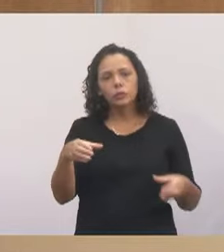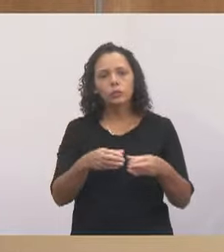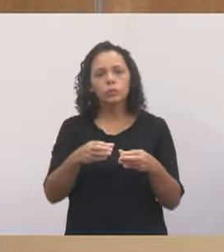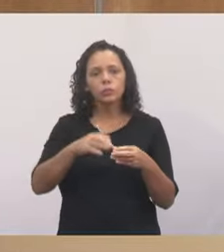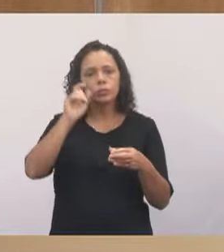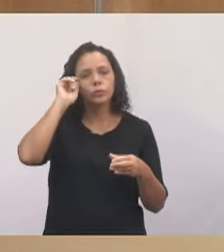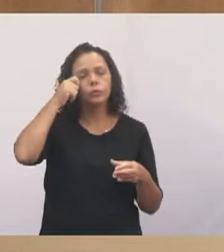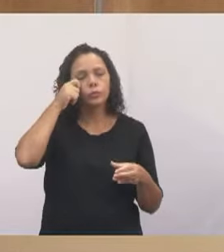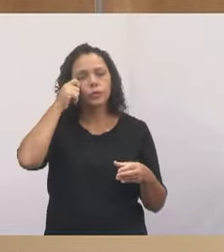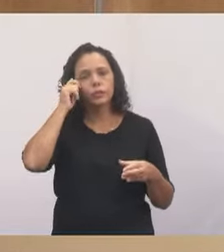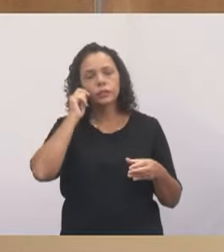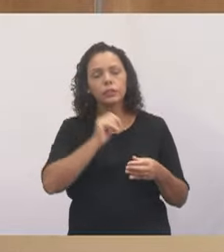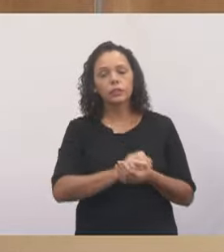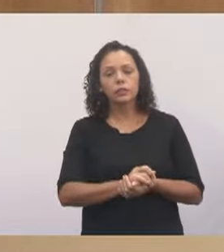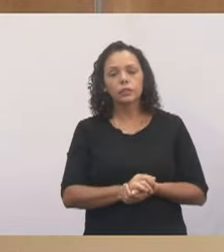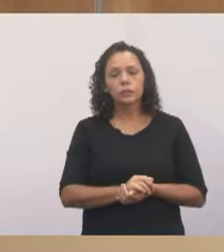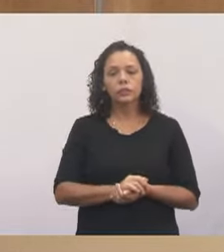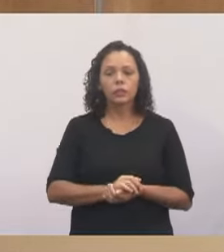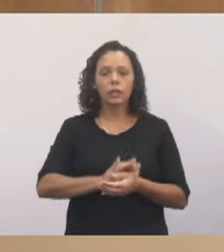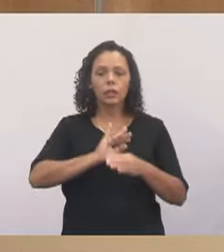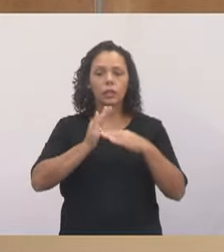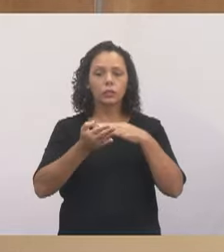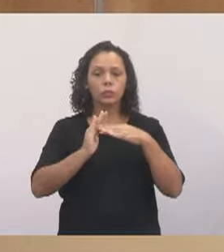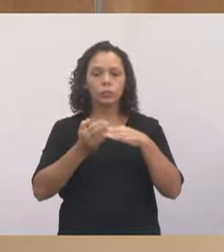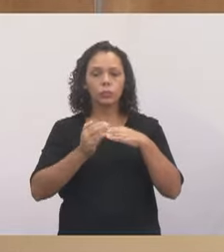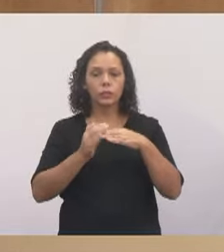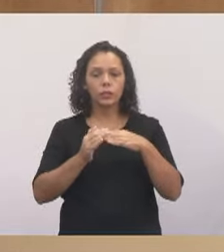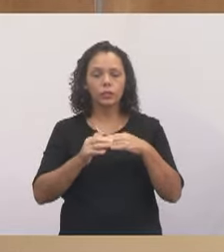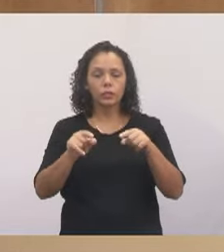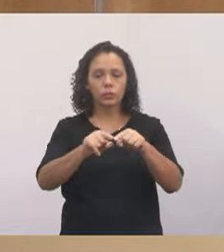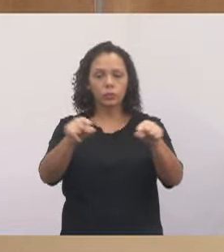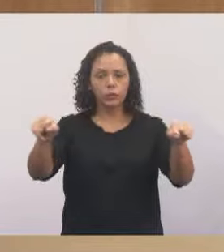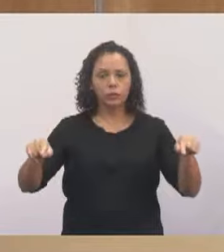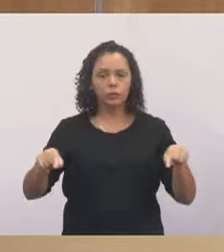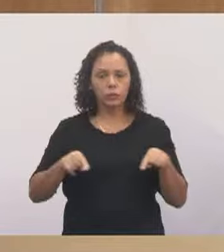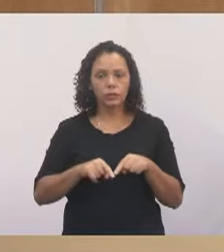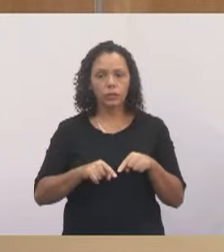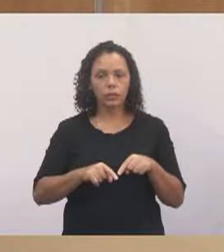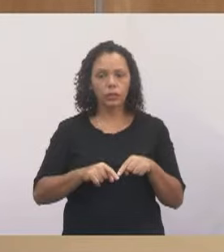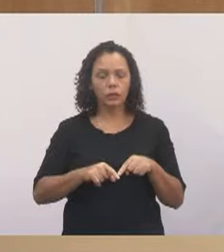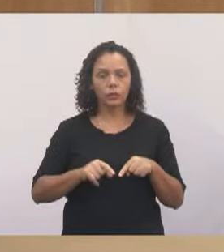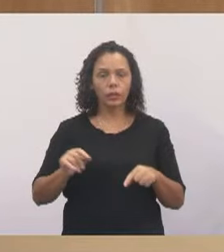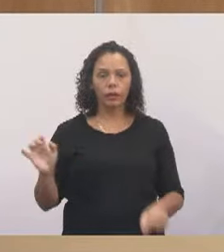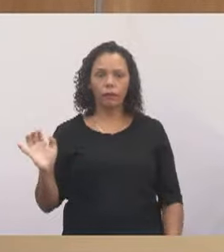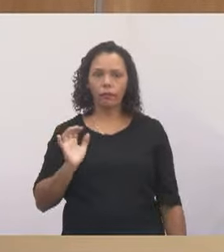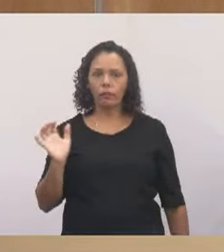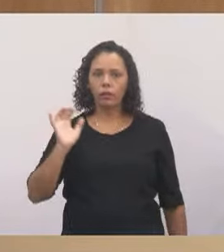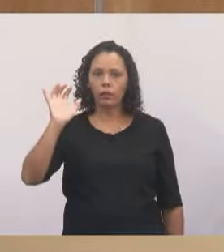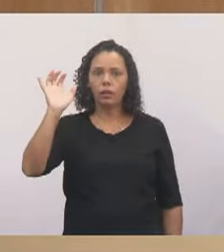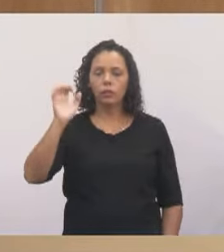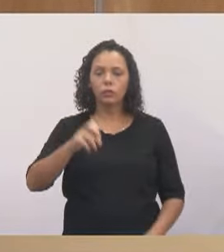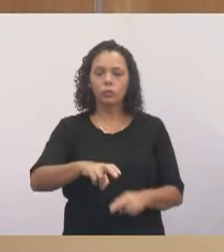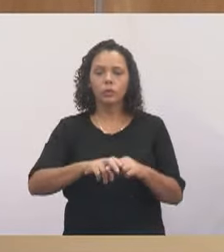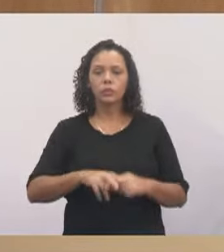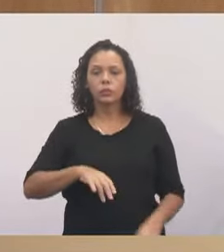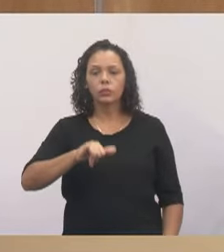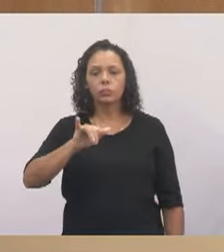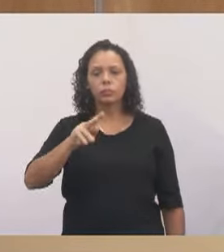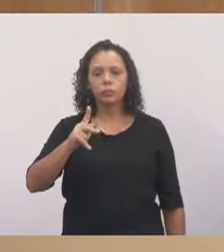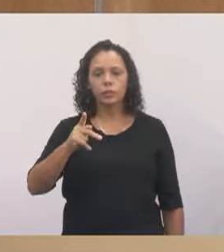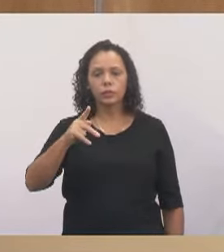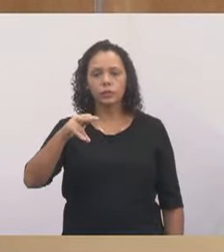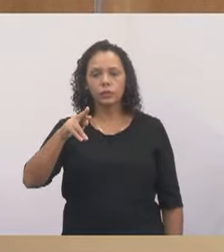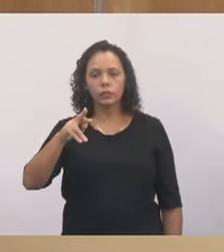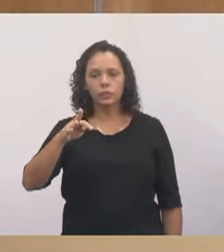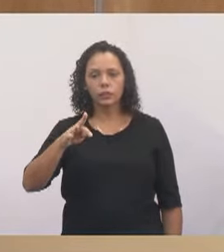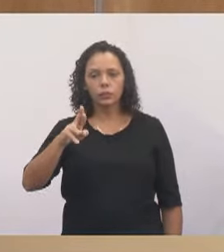ele está localizado num bairro em que o metro quadrado é um valor alto. E por isso o valor do IPTU é muito